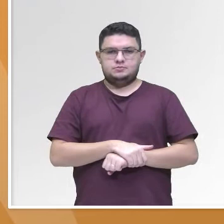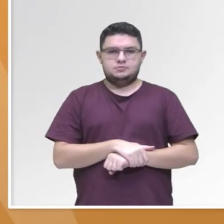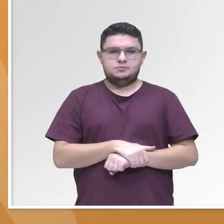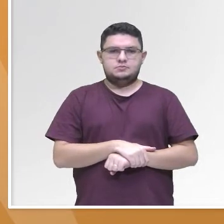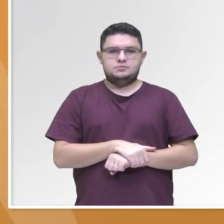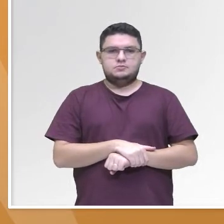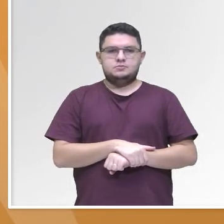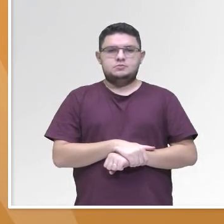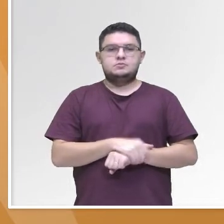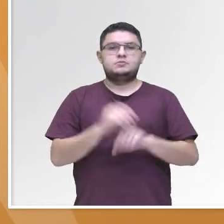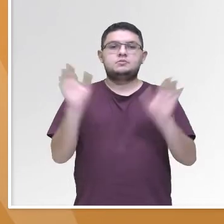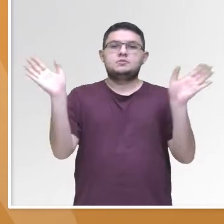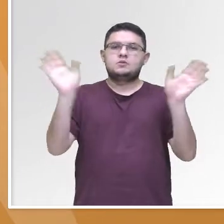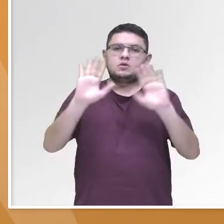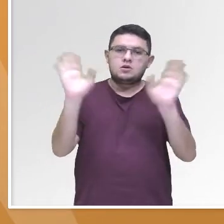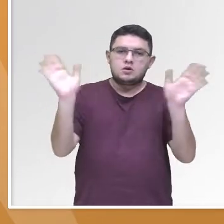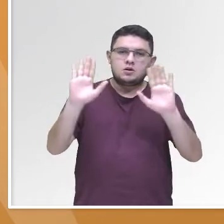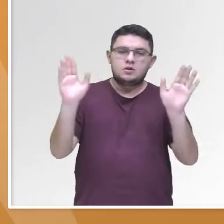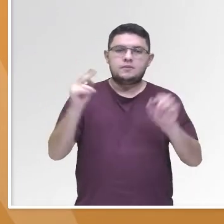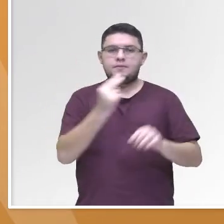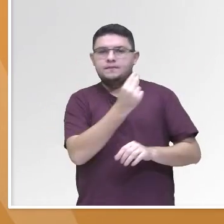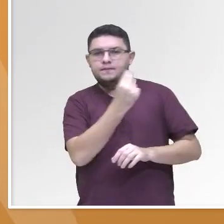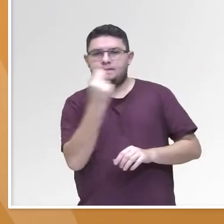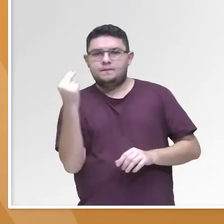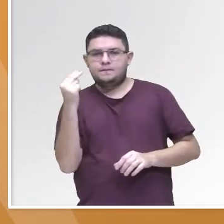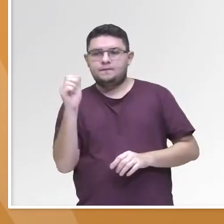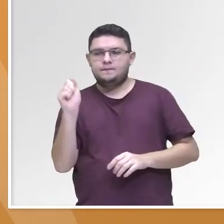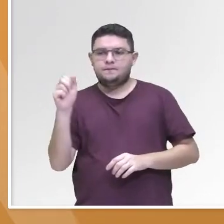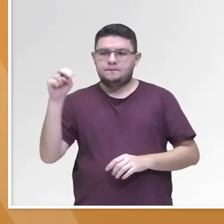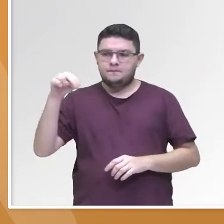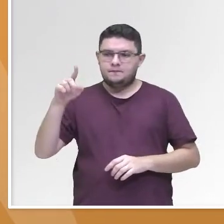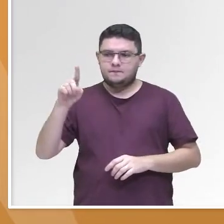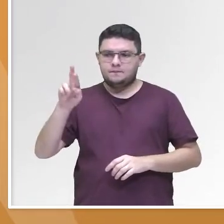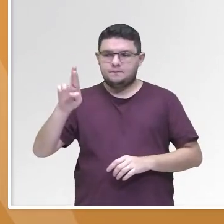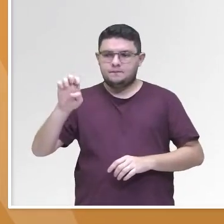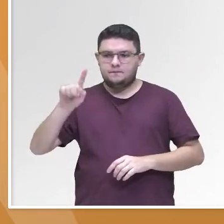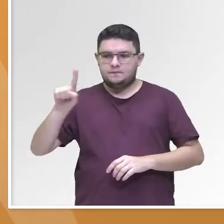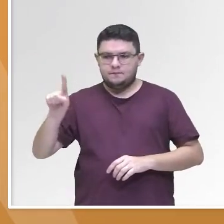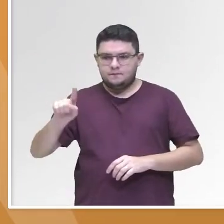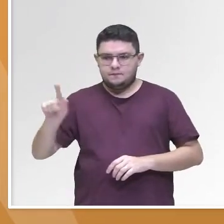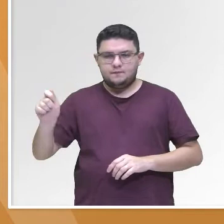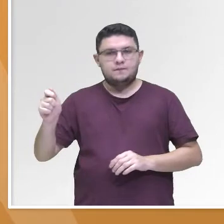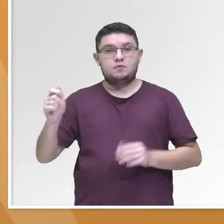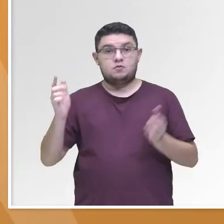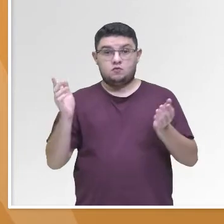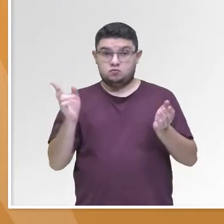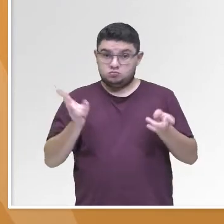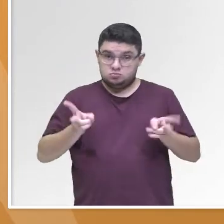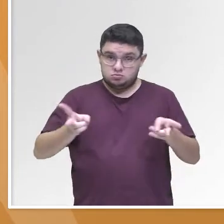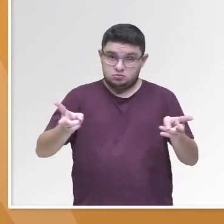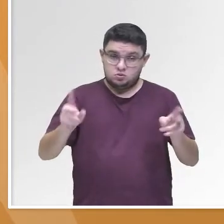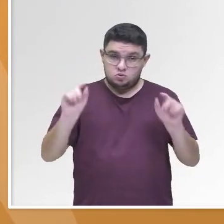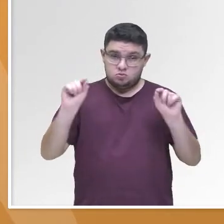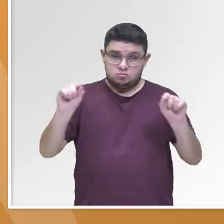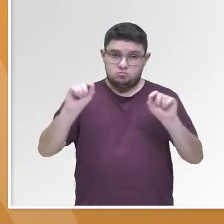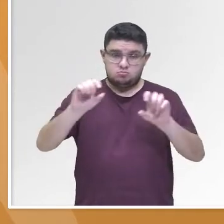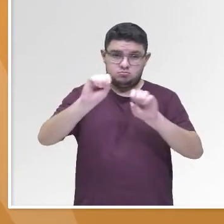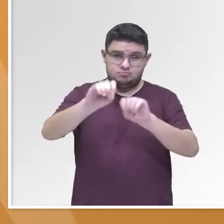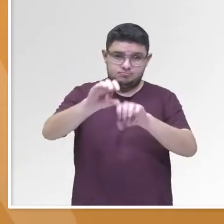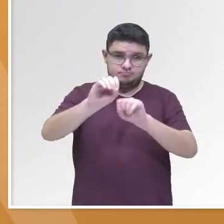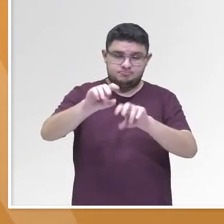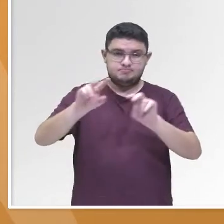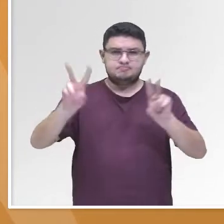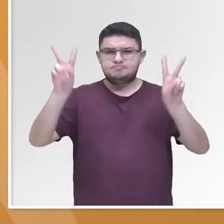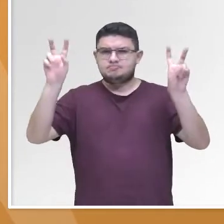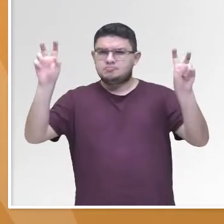Sou a professora Andresa, vou continuar aqui a aula com vocês, né? Agora nós vamos falar sobre os principais impactos aí do lixo